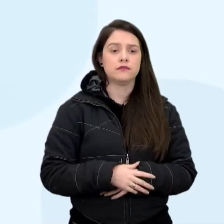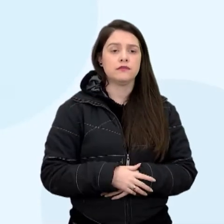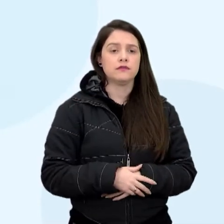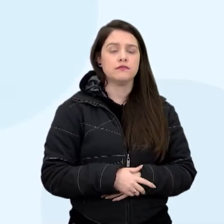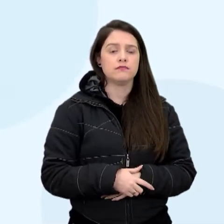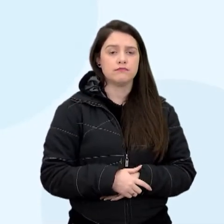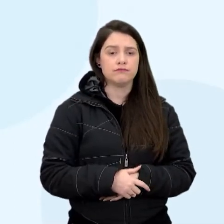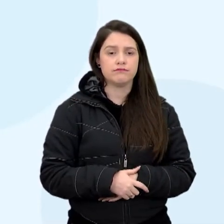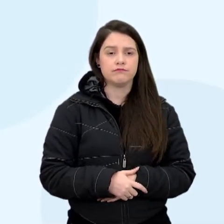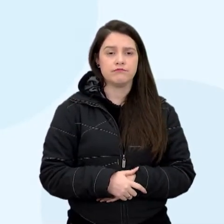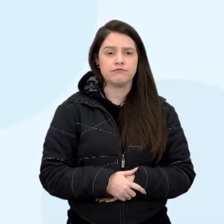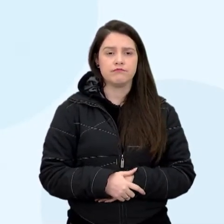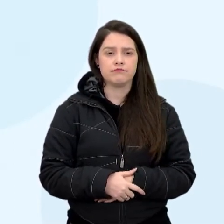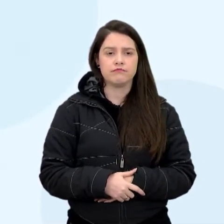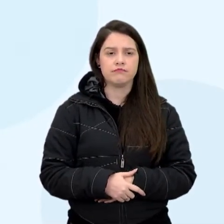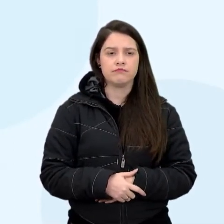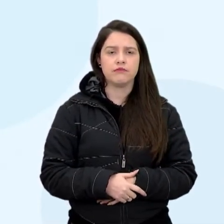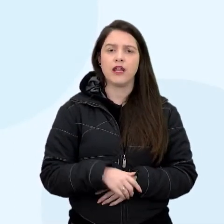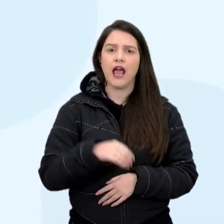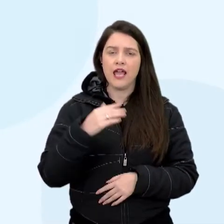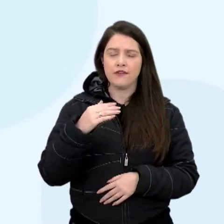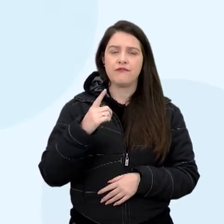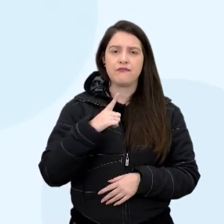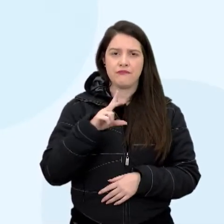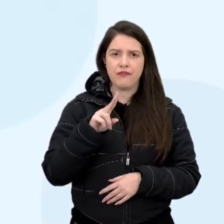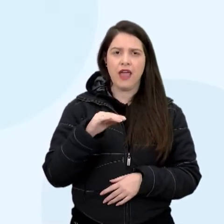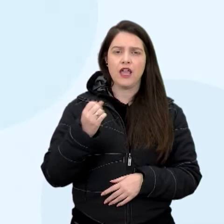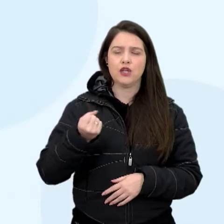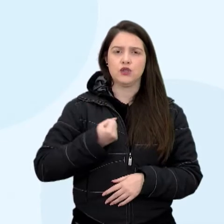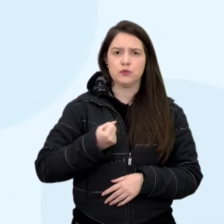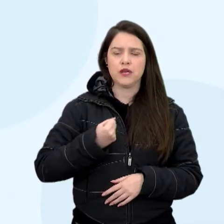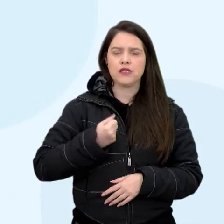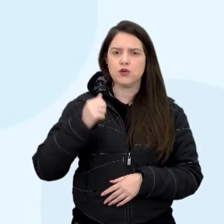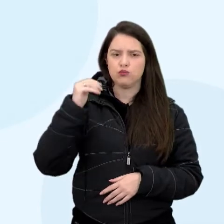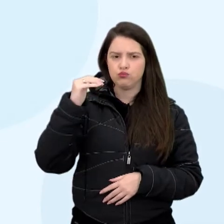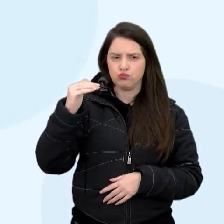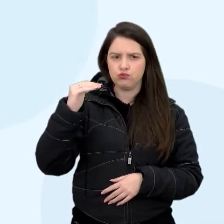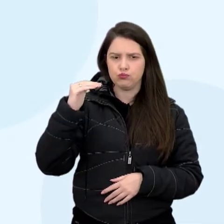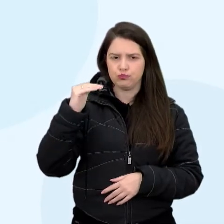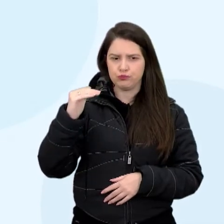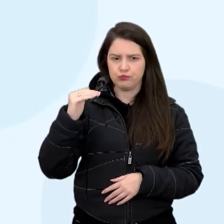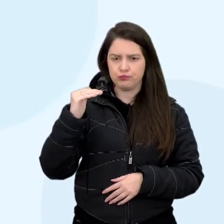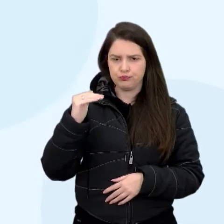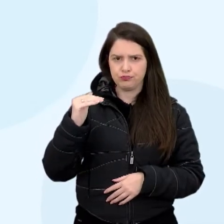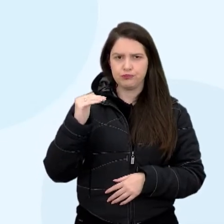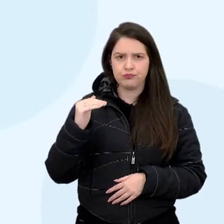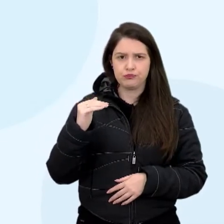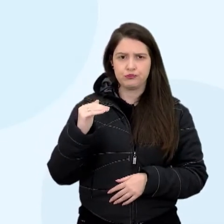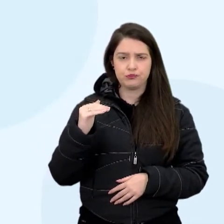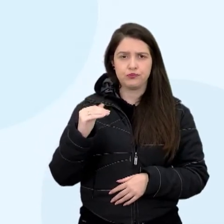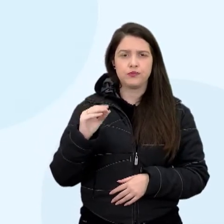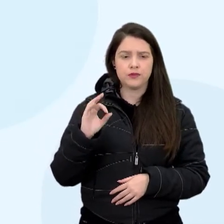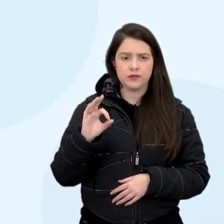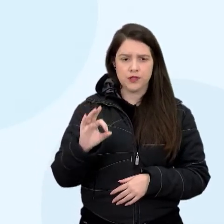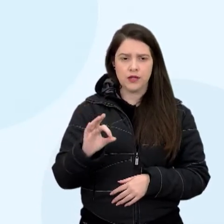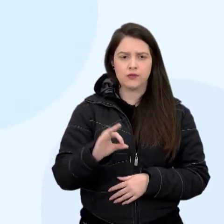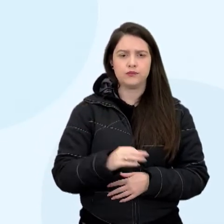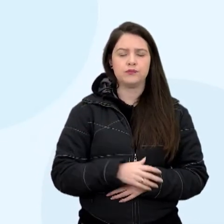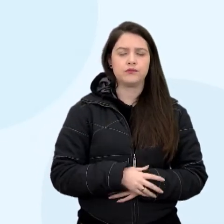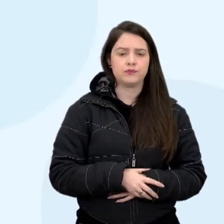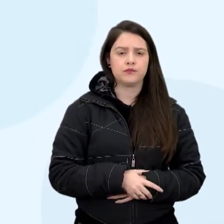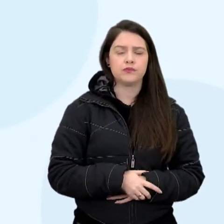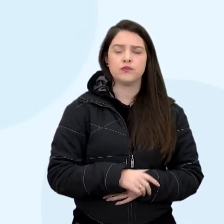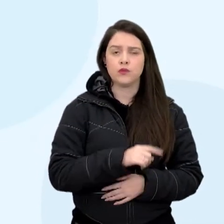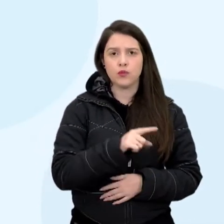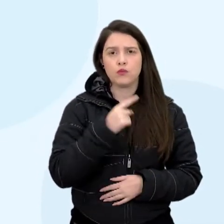fazer a numeração aí dos respectivos anos, né, que aqui não é uma questão temporal, como eu falei